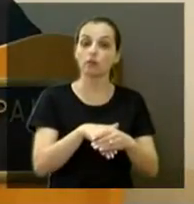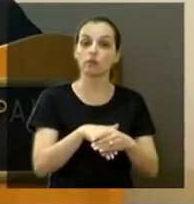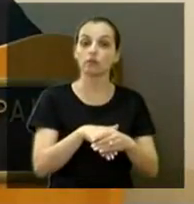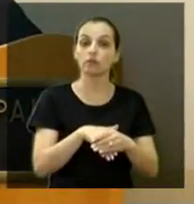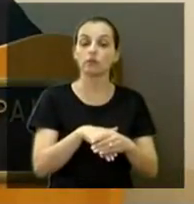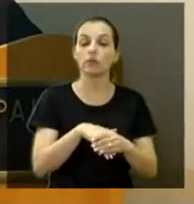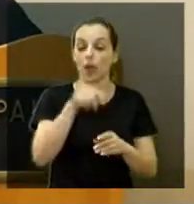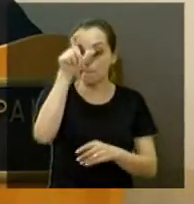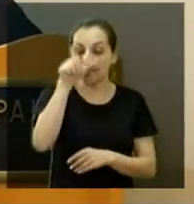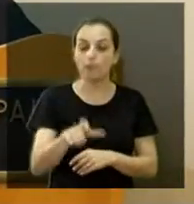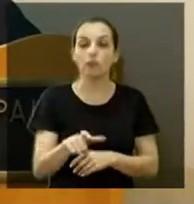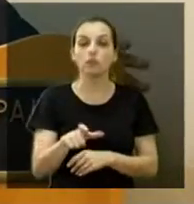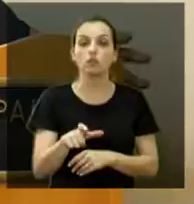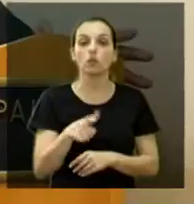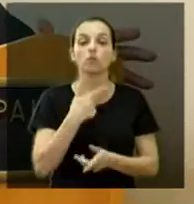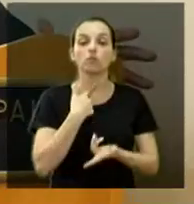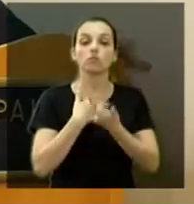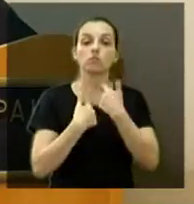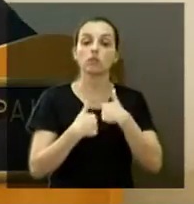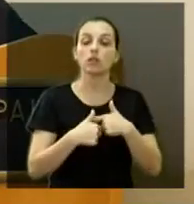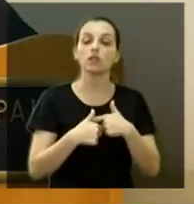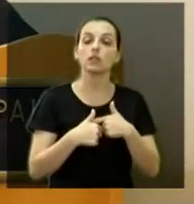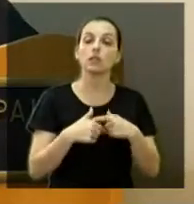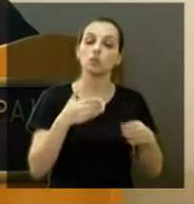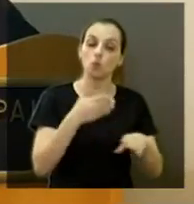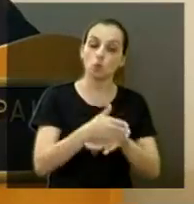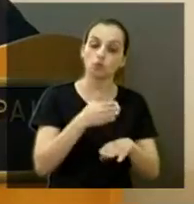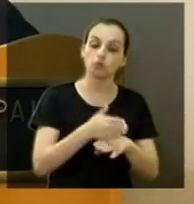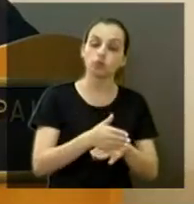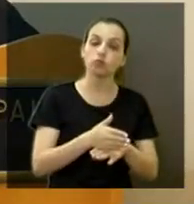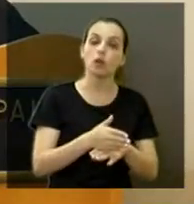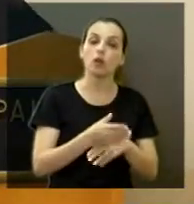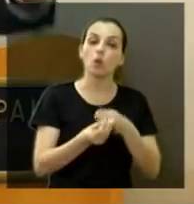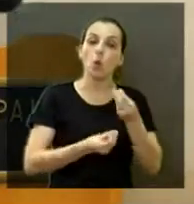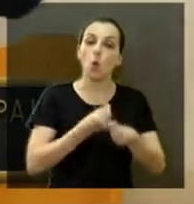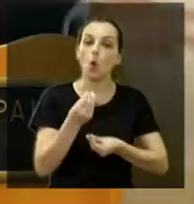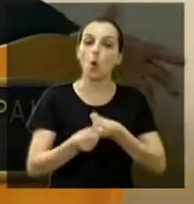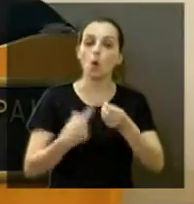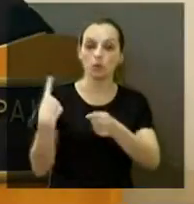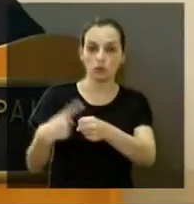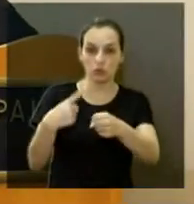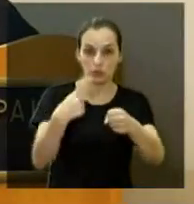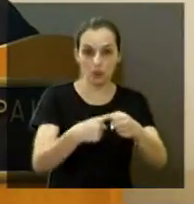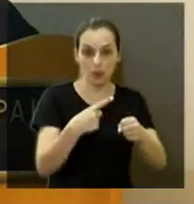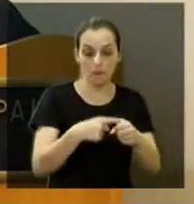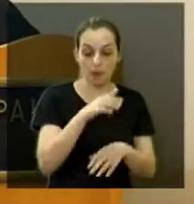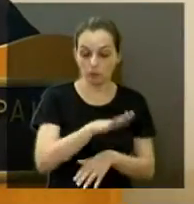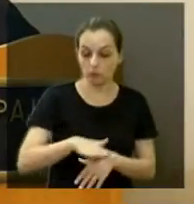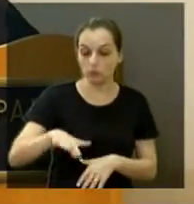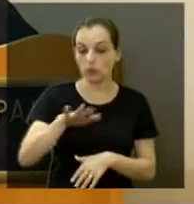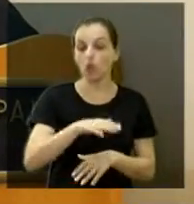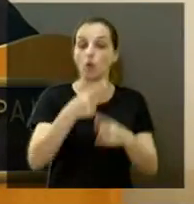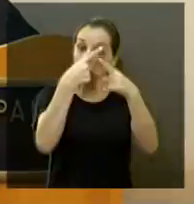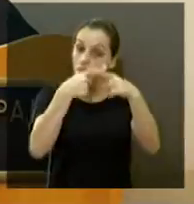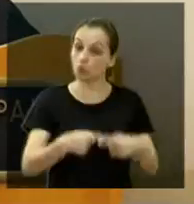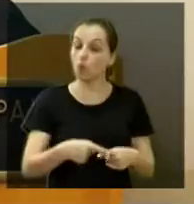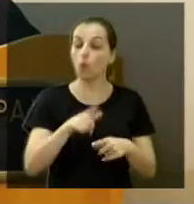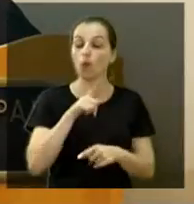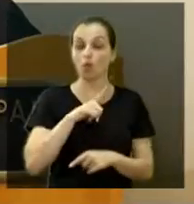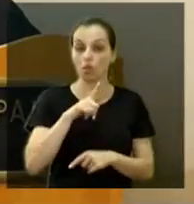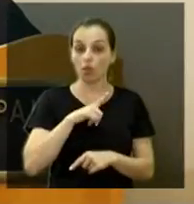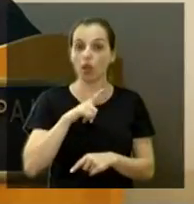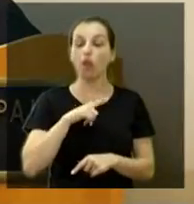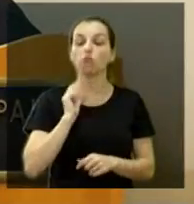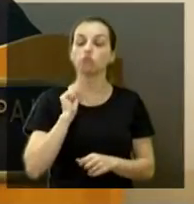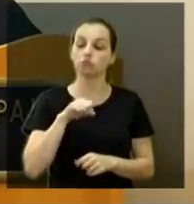você quer que faz no seu bairro, na sua região. Tem disputa? Tem, né? Que se perder agora